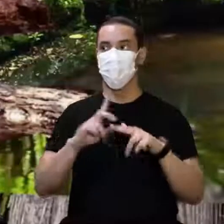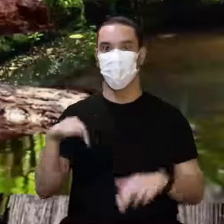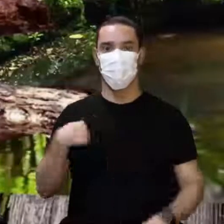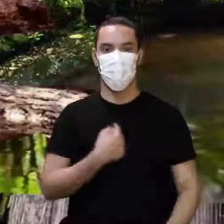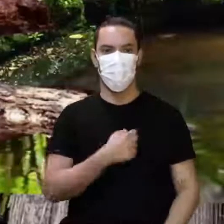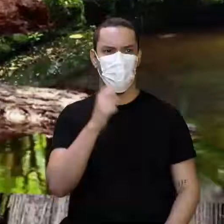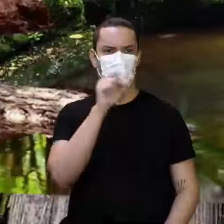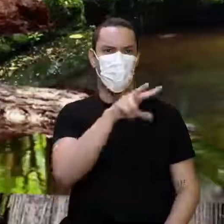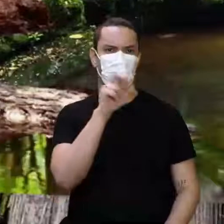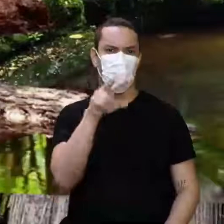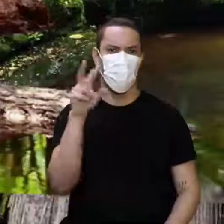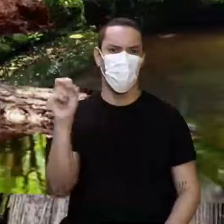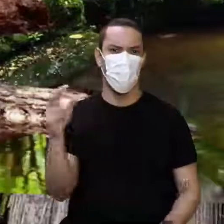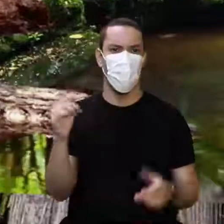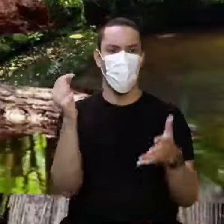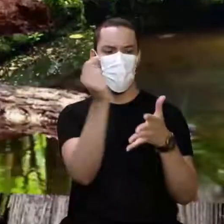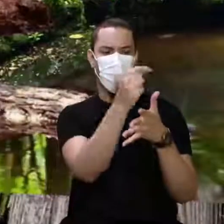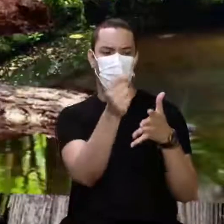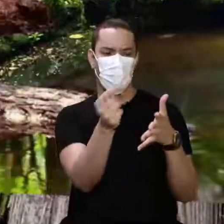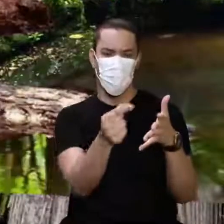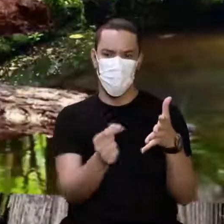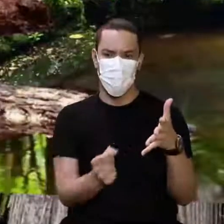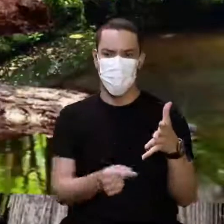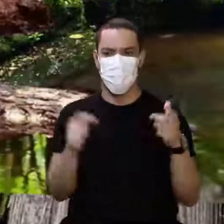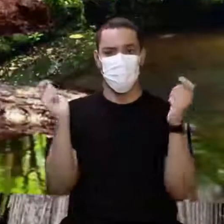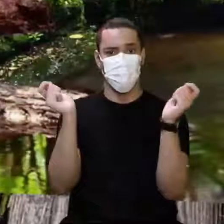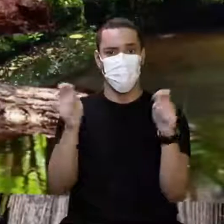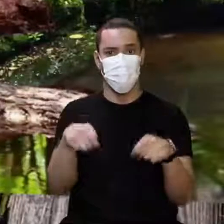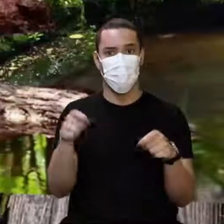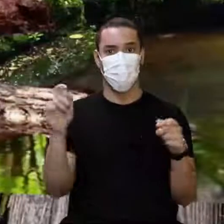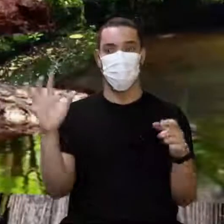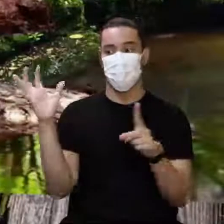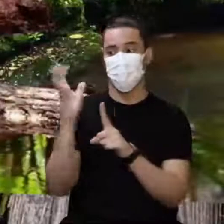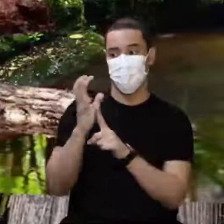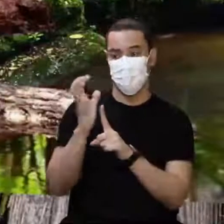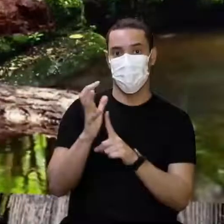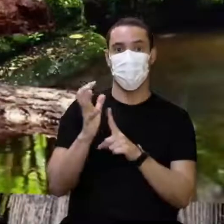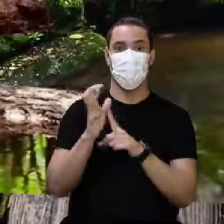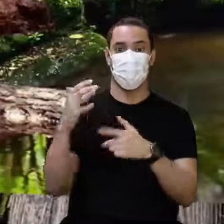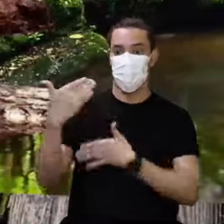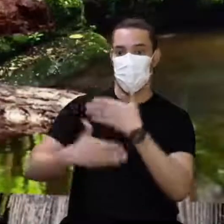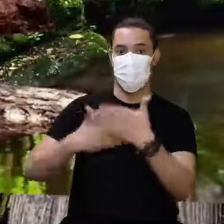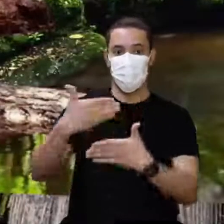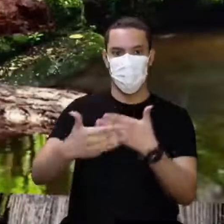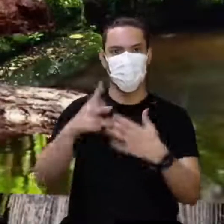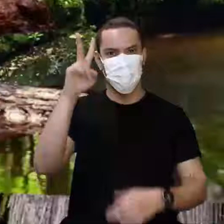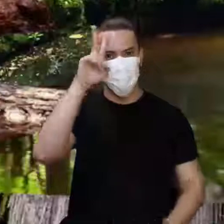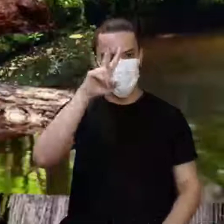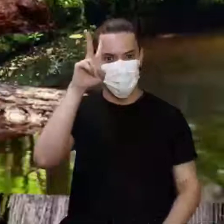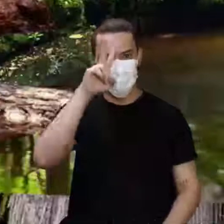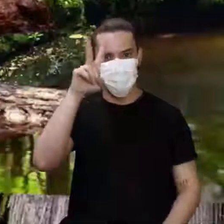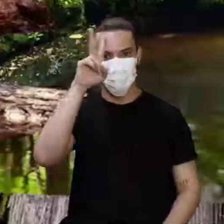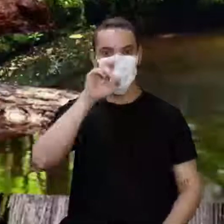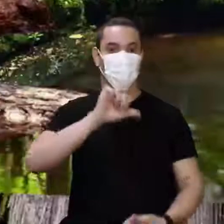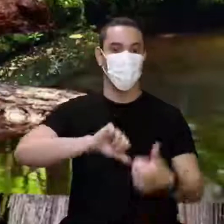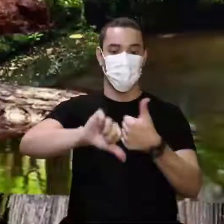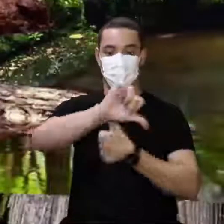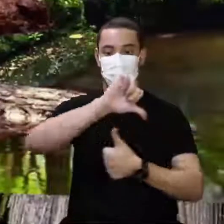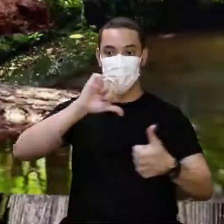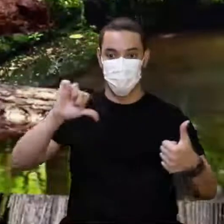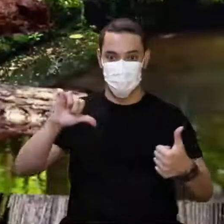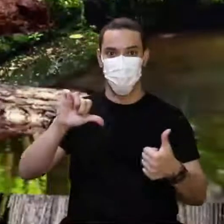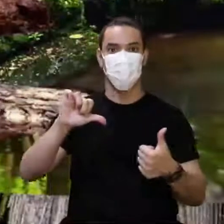os fatores que vão interferir, que vão conduzir esse processo, que é o que mesmo?